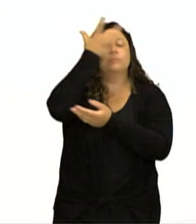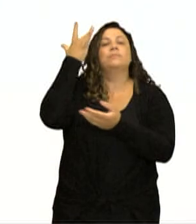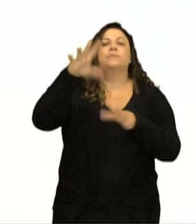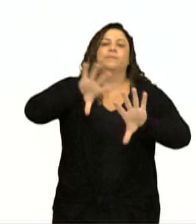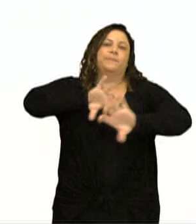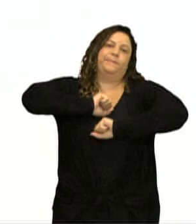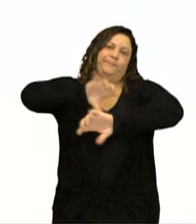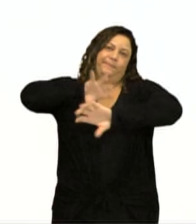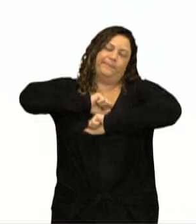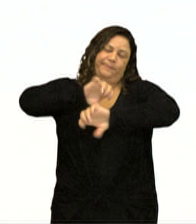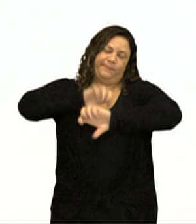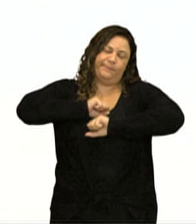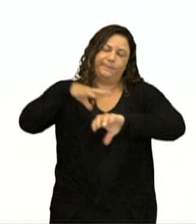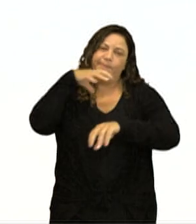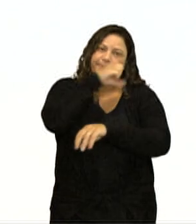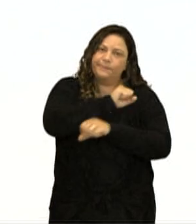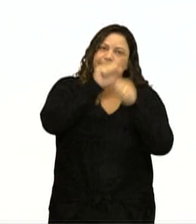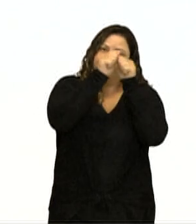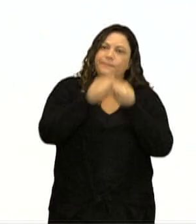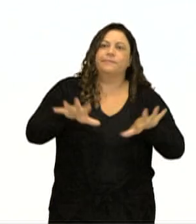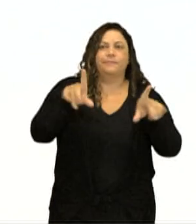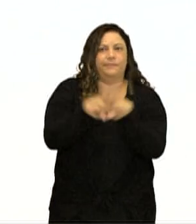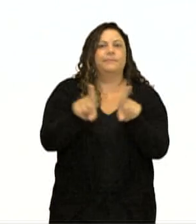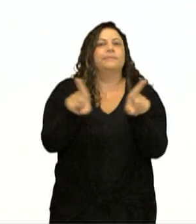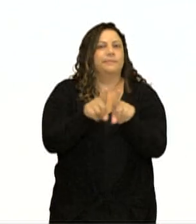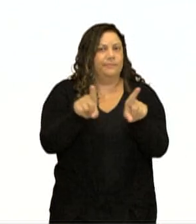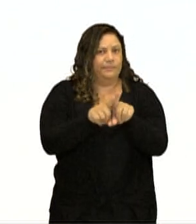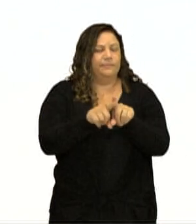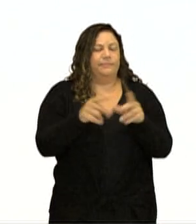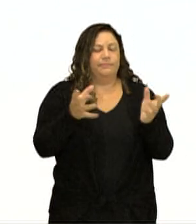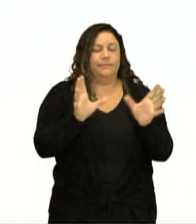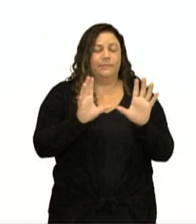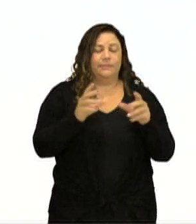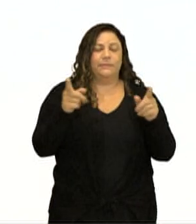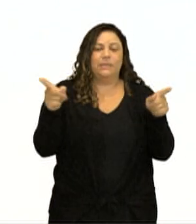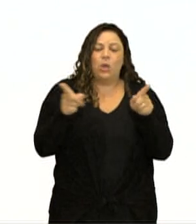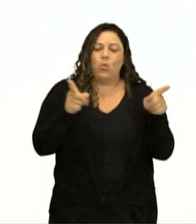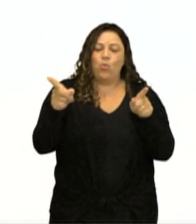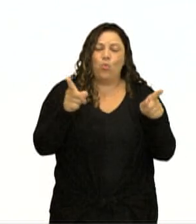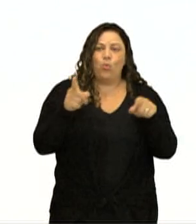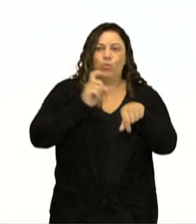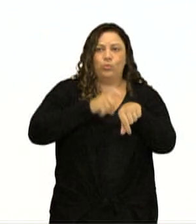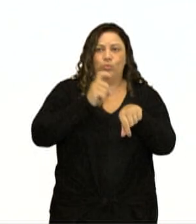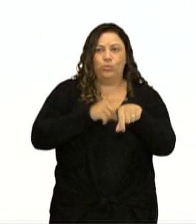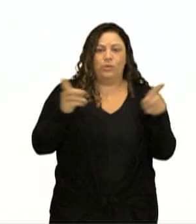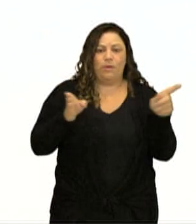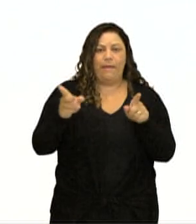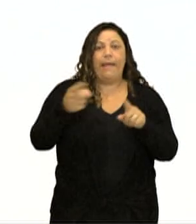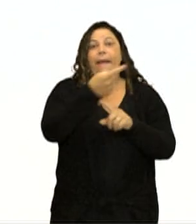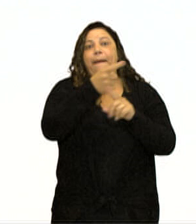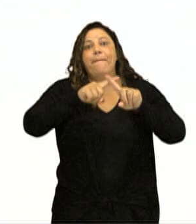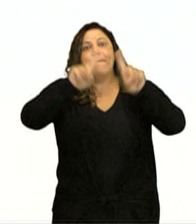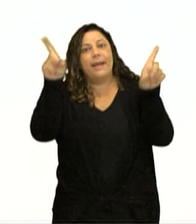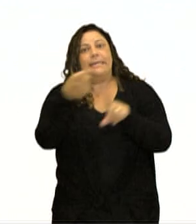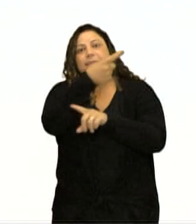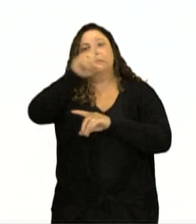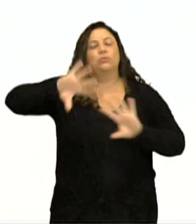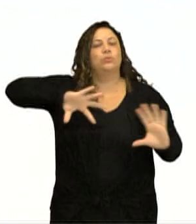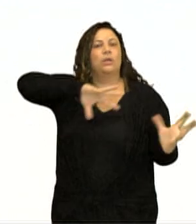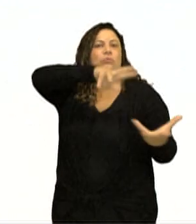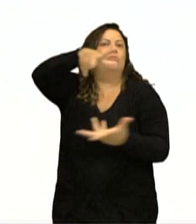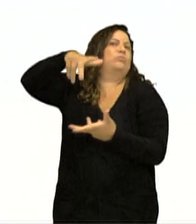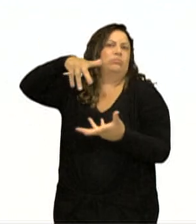a doença, você também não vai ter aqueles sintomas, aquela febre, aquelas dores no corpo, aquelas sensações, que